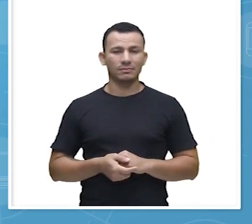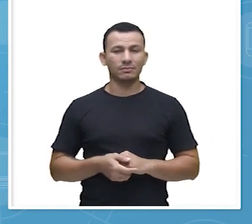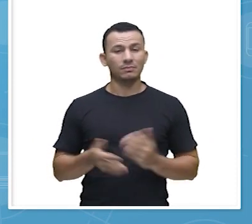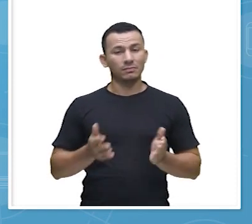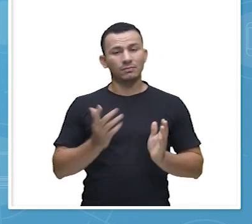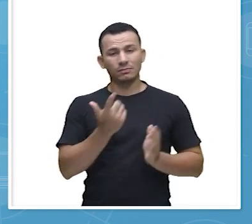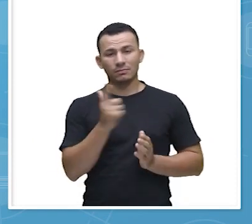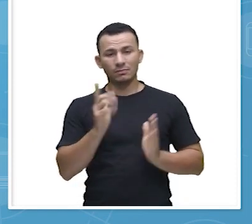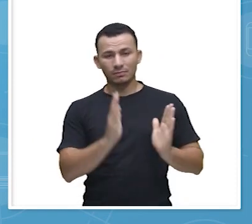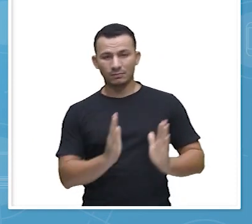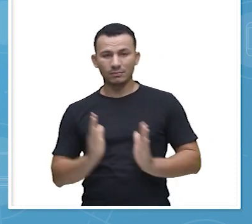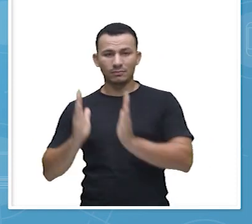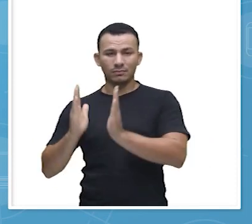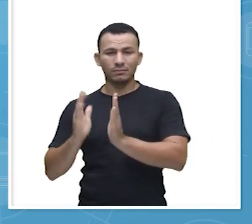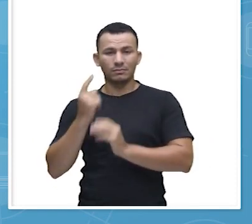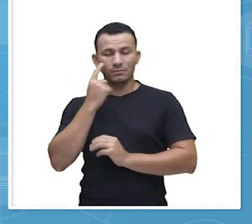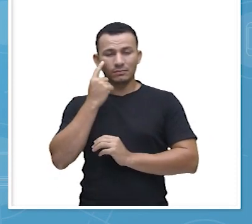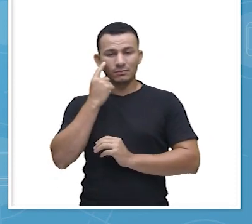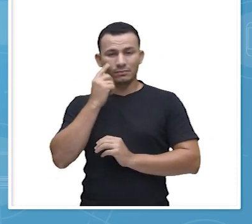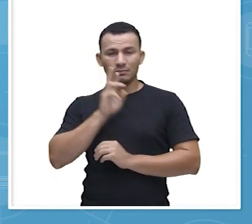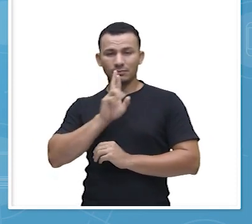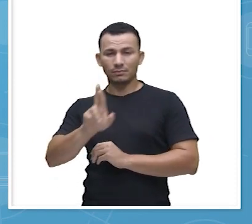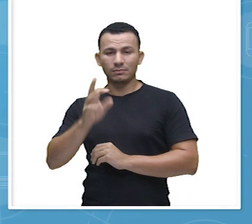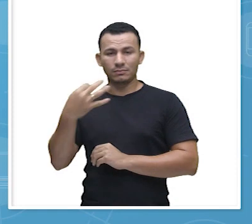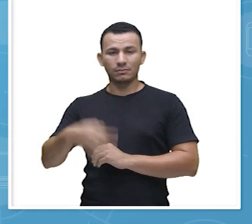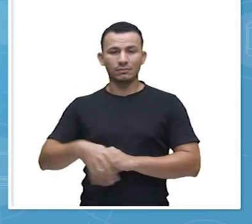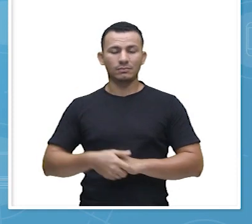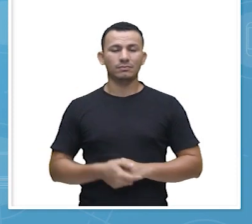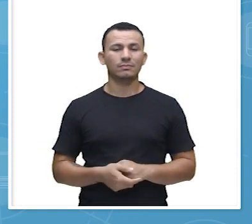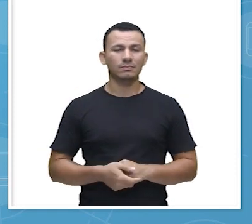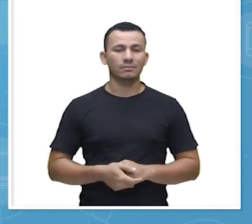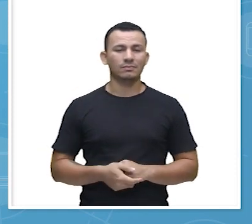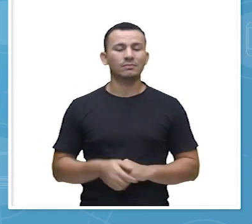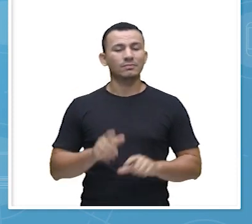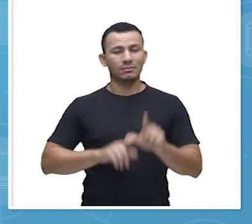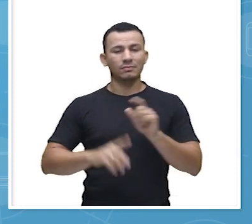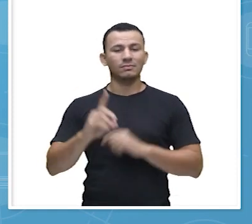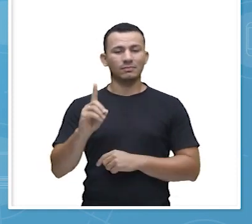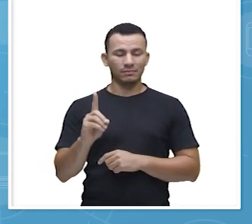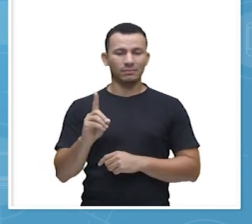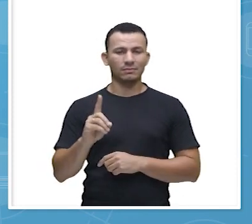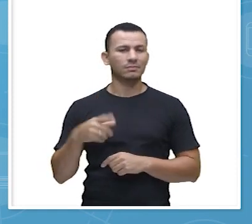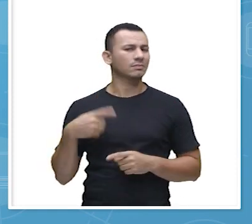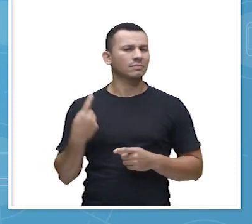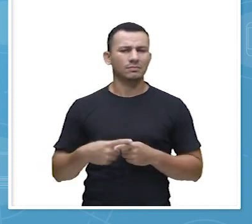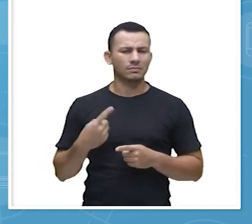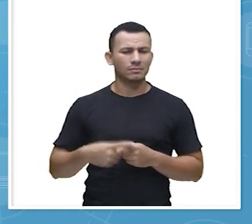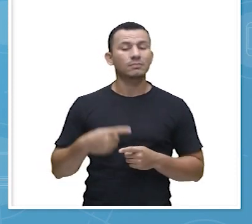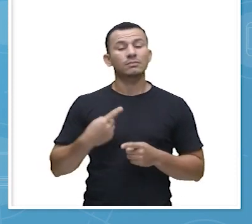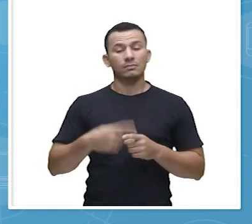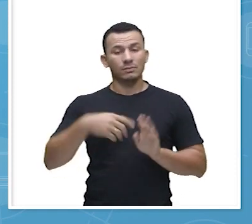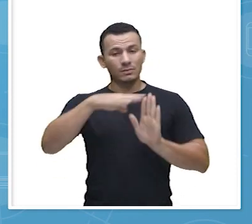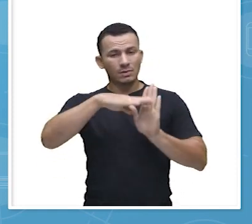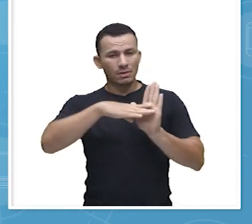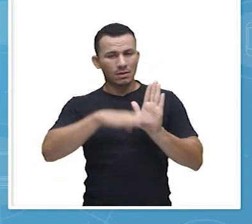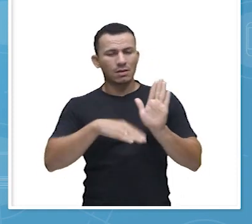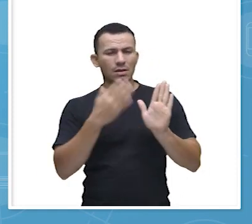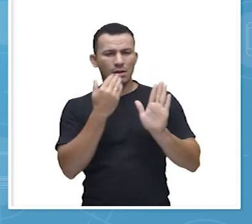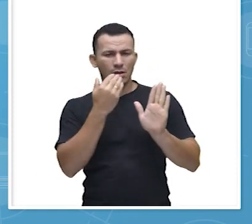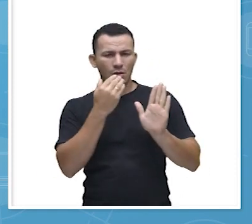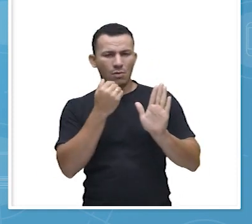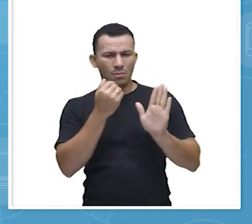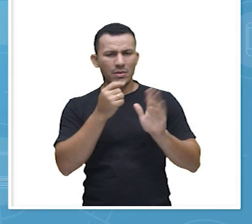sequência aí? Olha o nosso gabarito. A resposta, letra D, não é? Porque as receitas culinárias são gêneros textuais